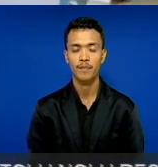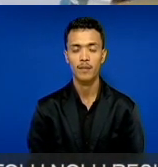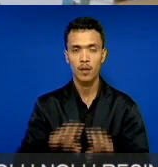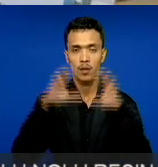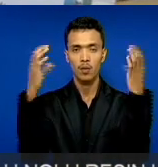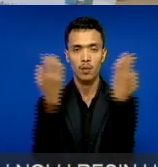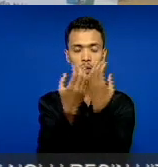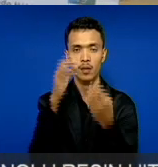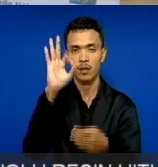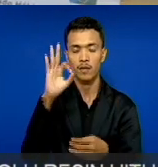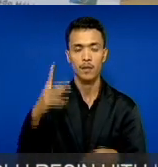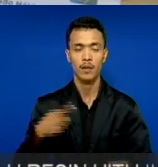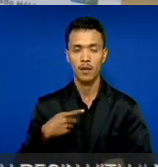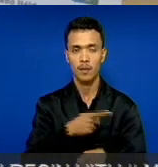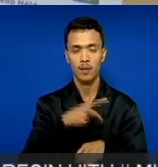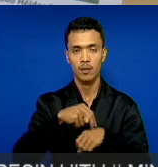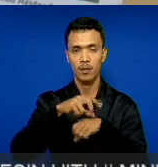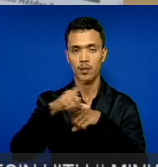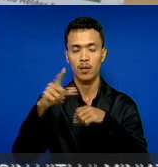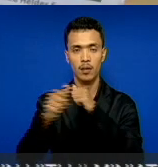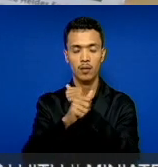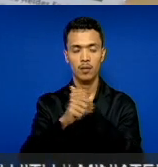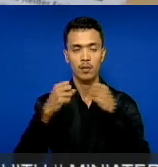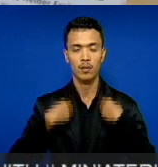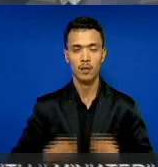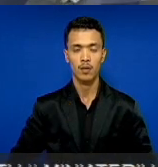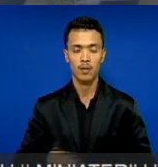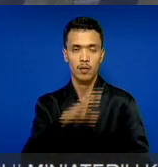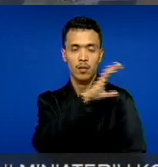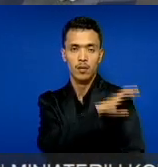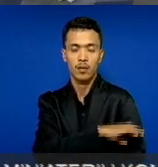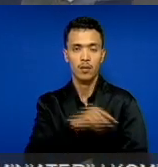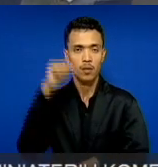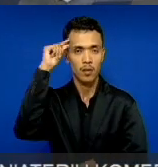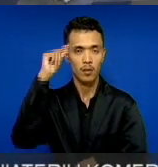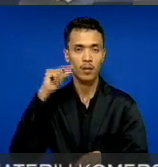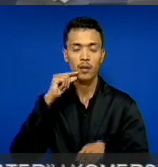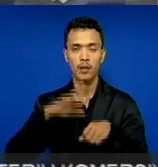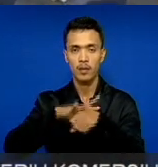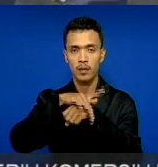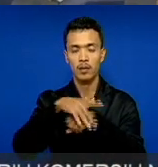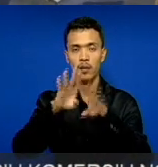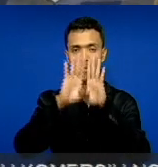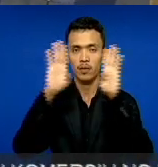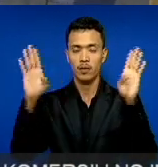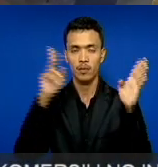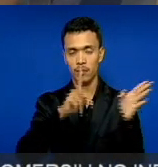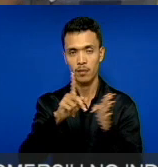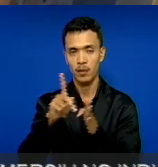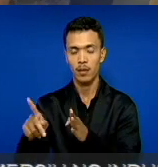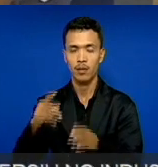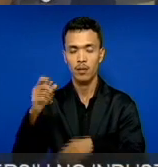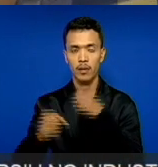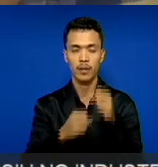Comissão EFI, Parlamento Nacional, trata assunto saúde, segurança social no igualdade de gênero, halau a precessão na aprovação do plano ação anual